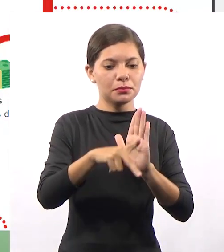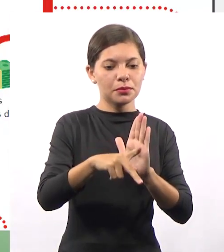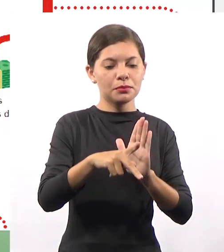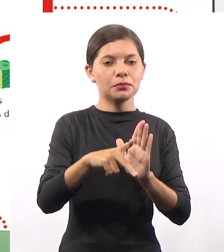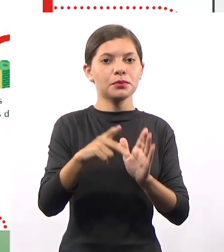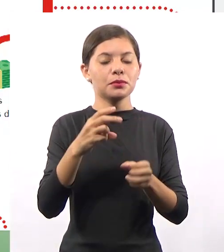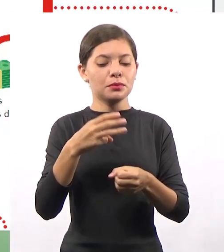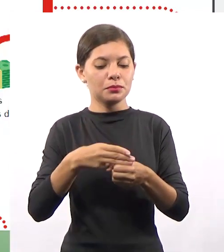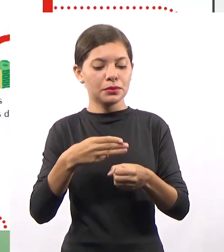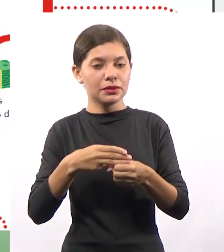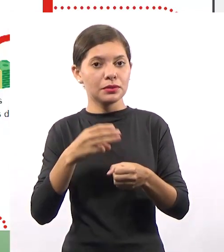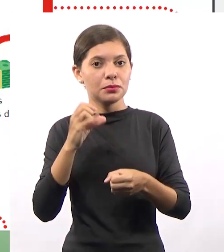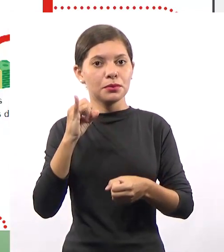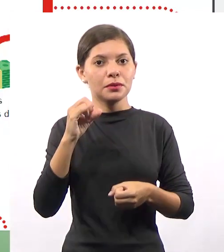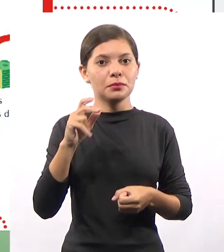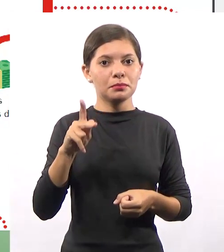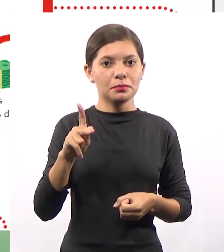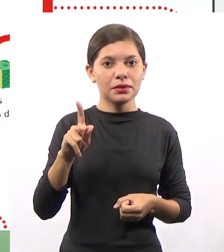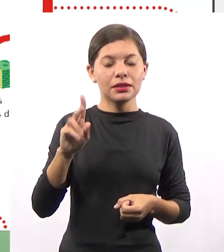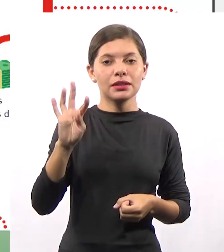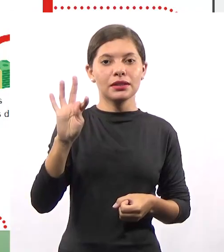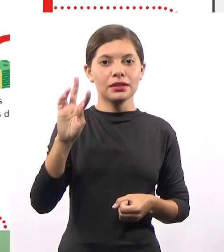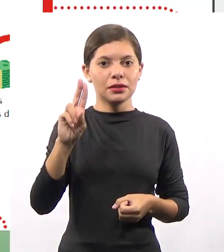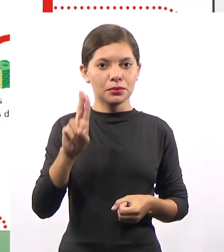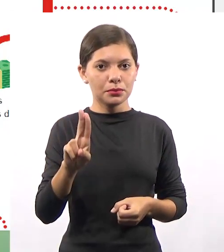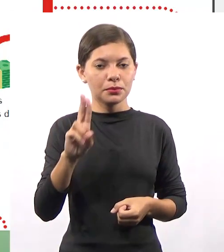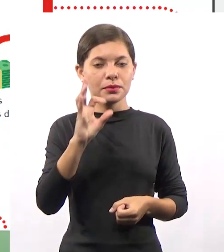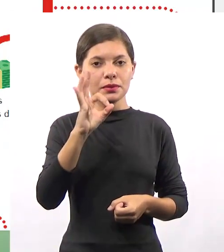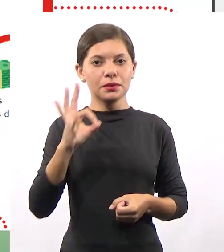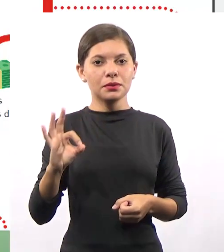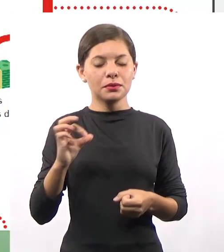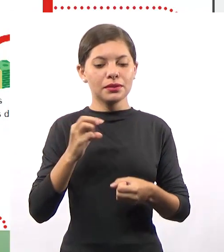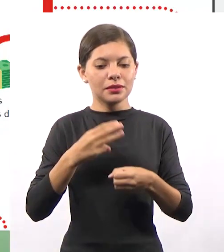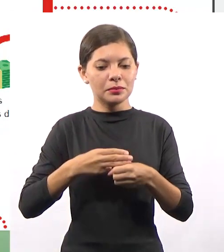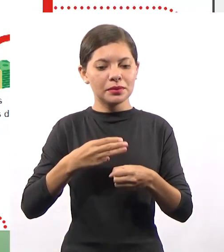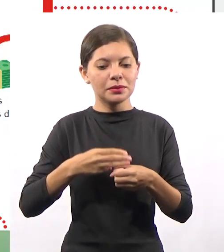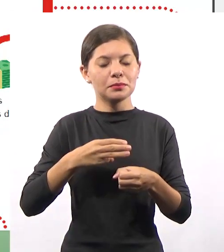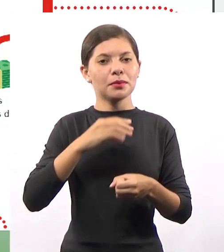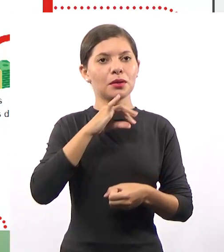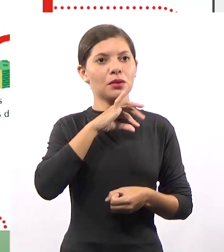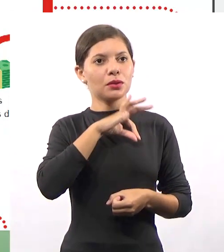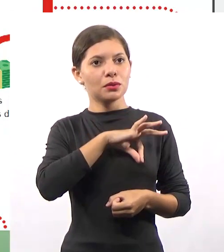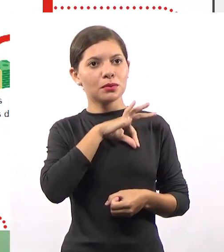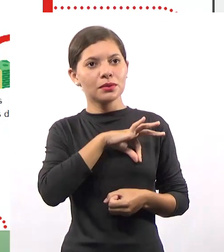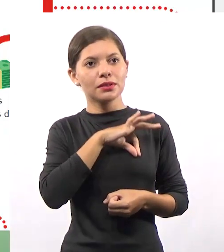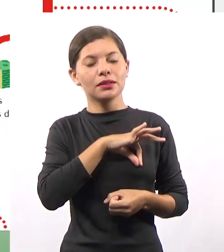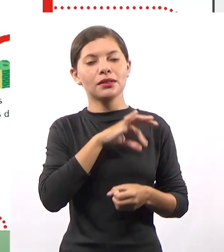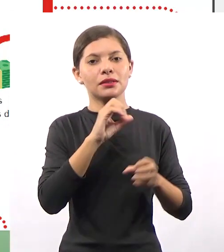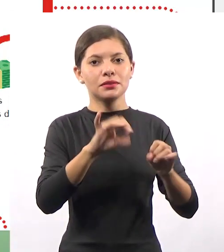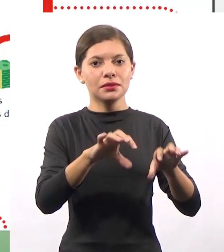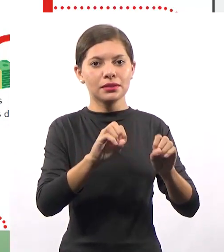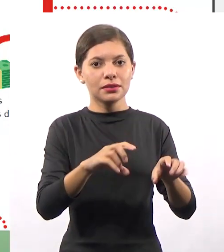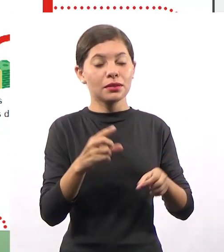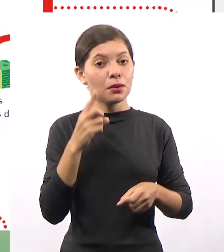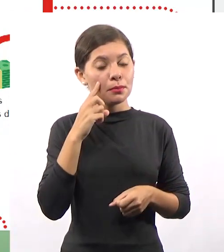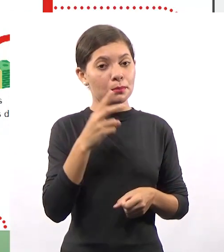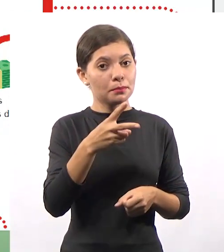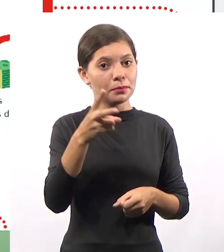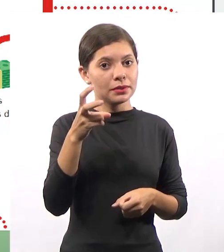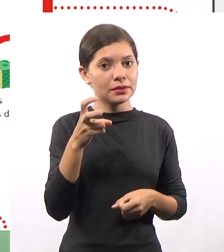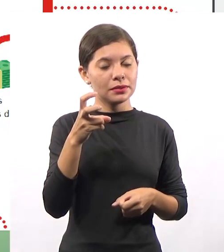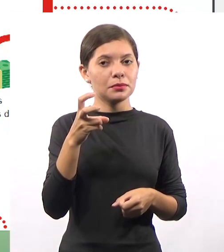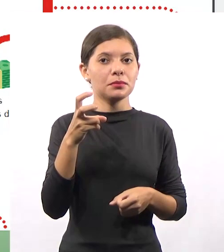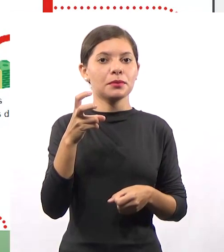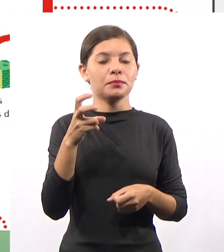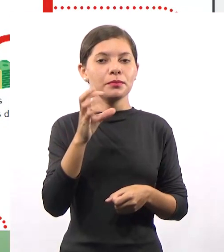como o IPTU. E ainda tem a cota municipal do salário e educação. Então percebam que a gente tem a cota municipal, a cota estadual